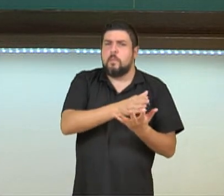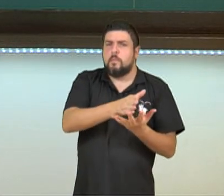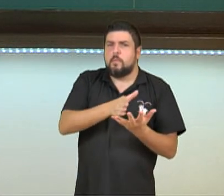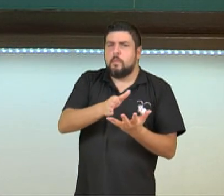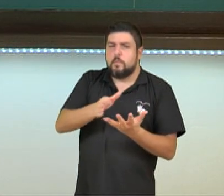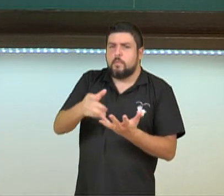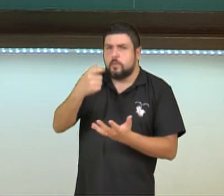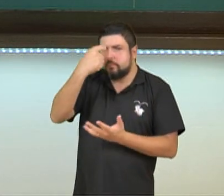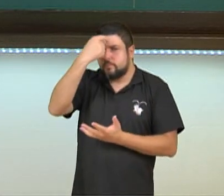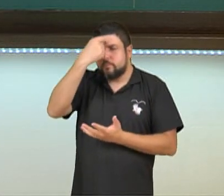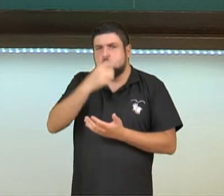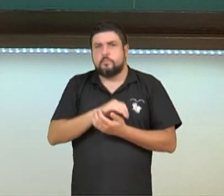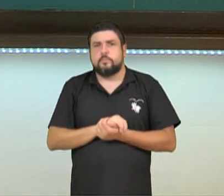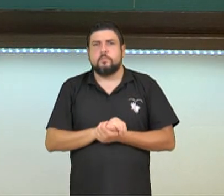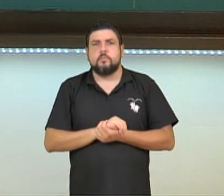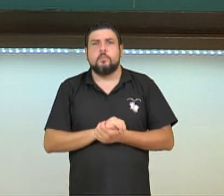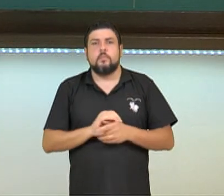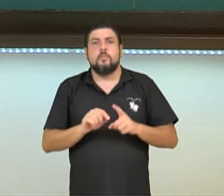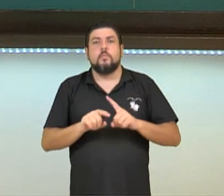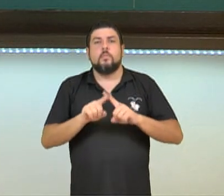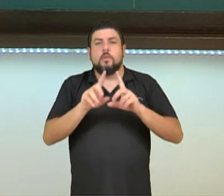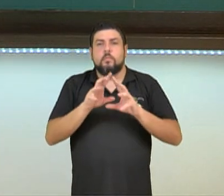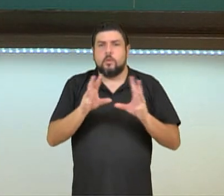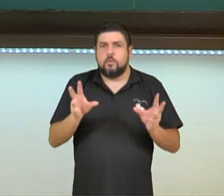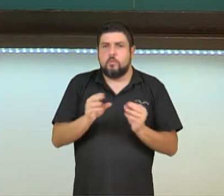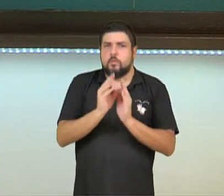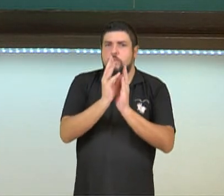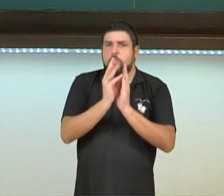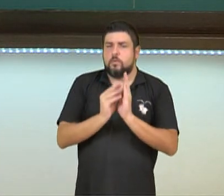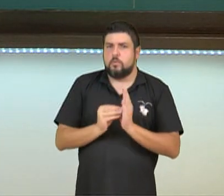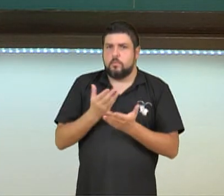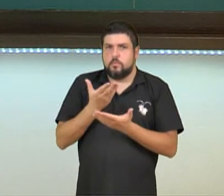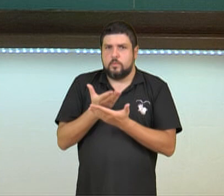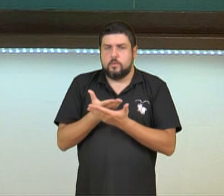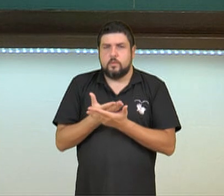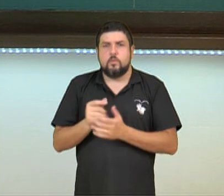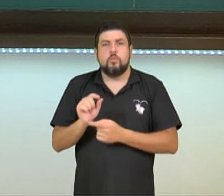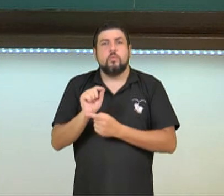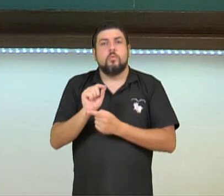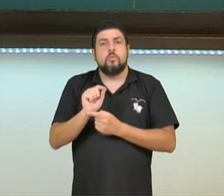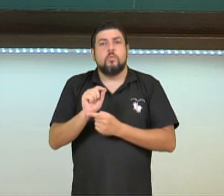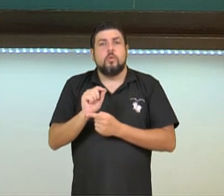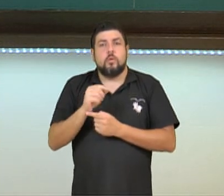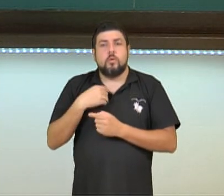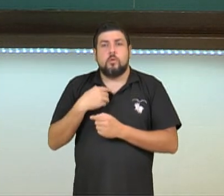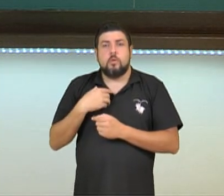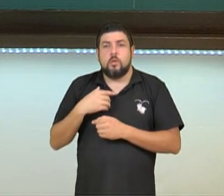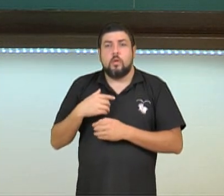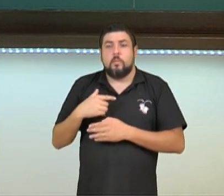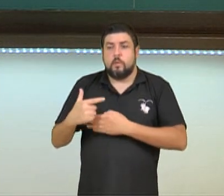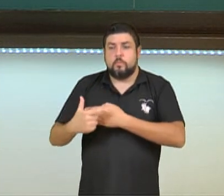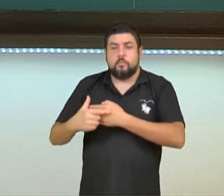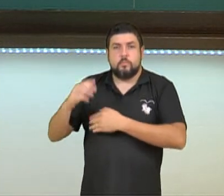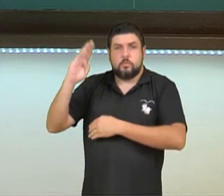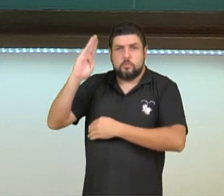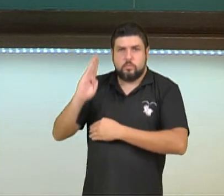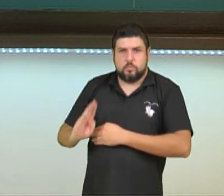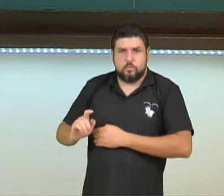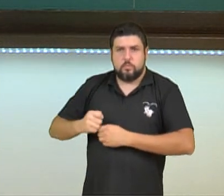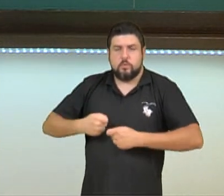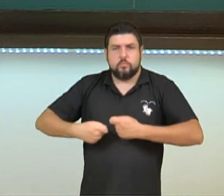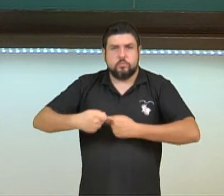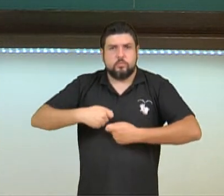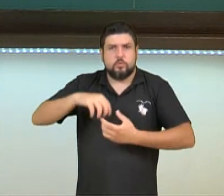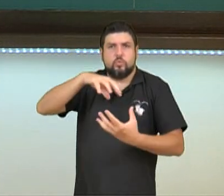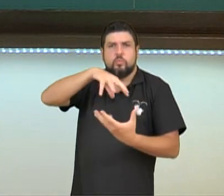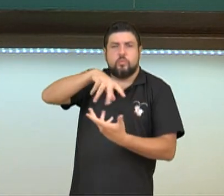pensamento. Mas fechamos o conteúdo que vimos nesta aula, onde o papel do Brasil dentro do cenário econômico e mundial